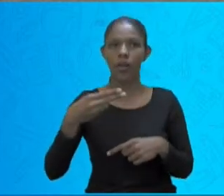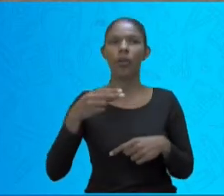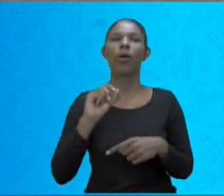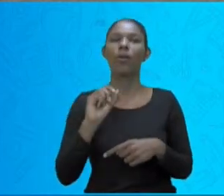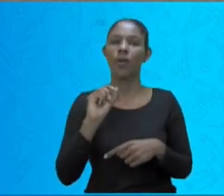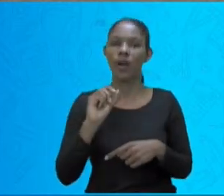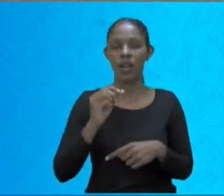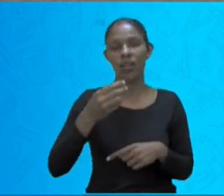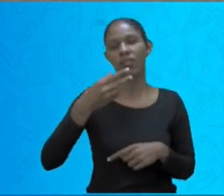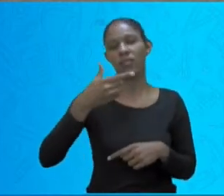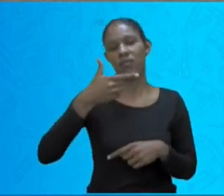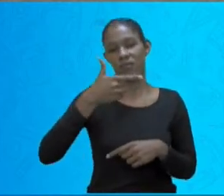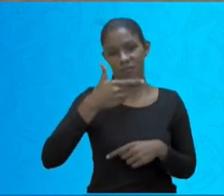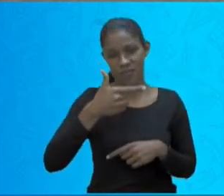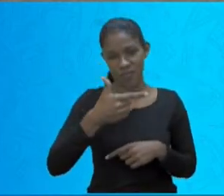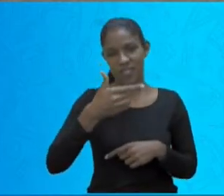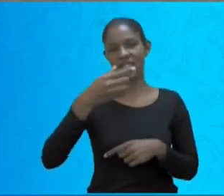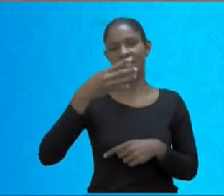4,8 é igual a